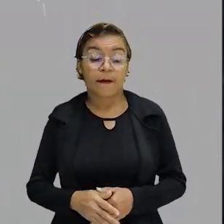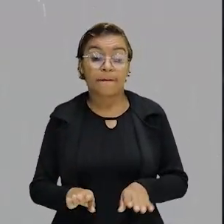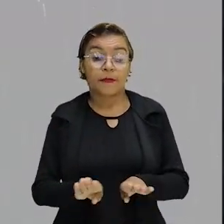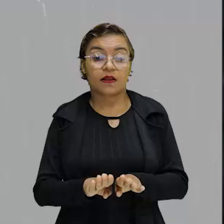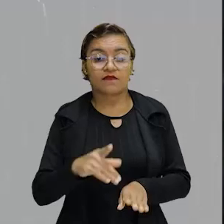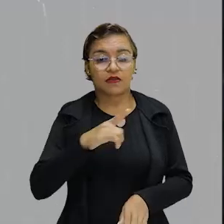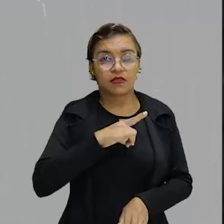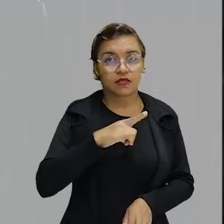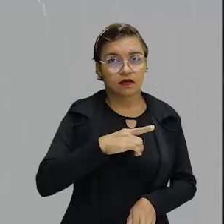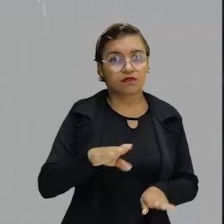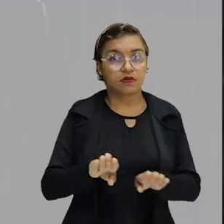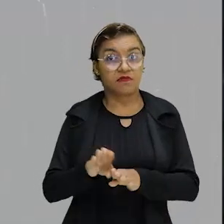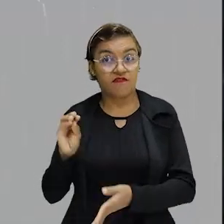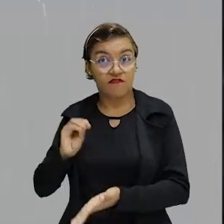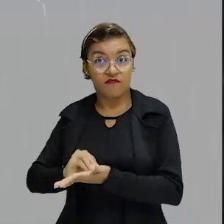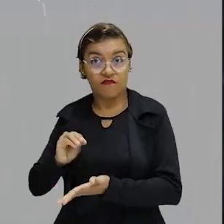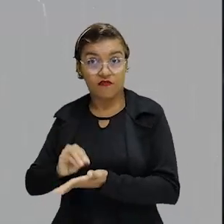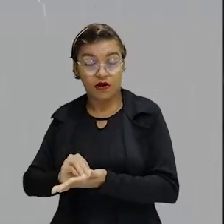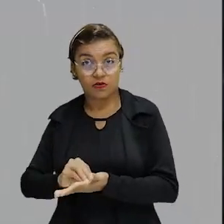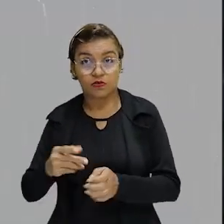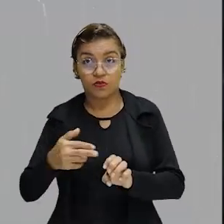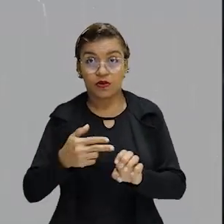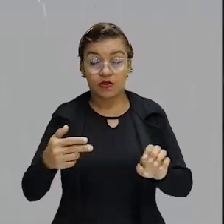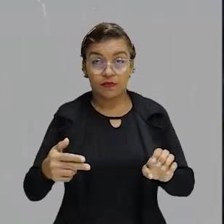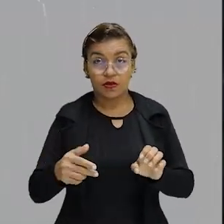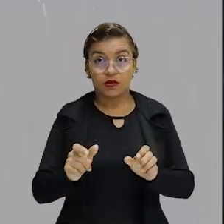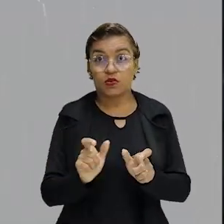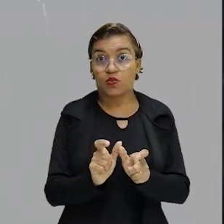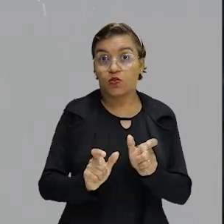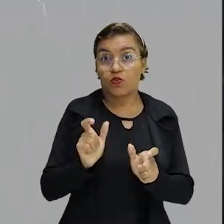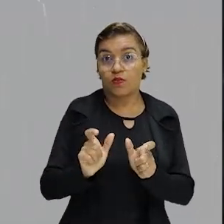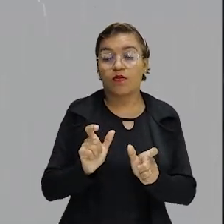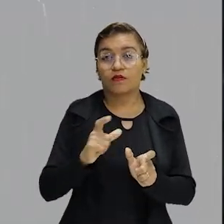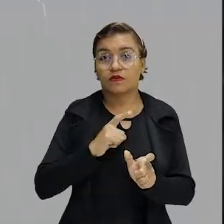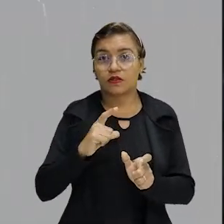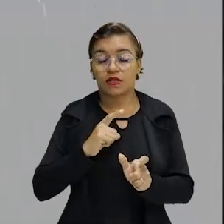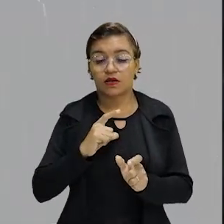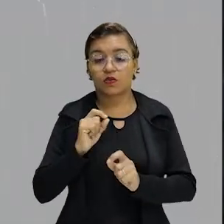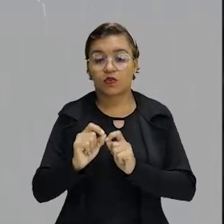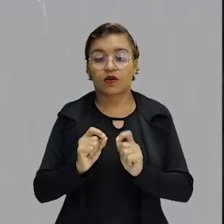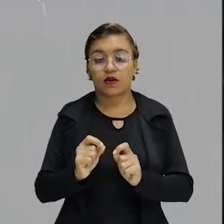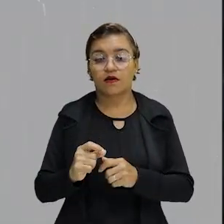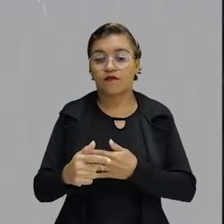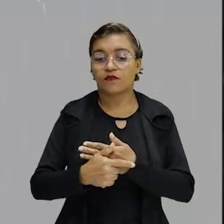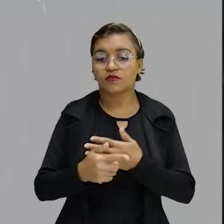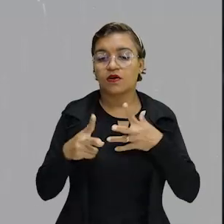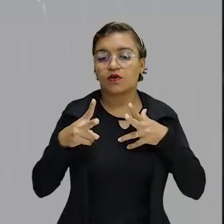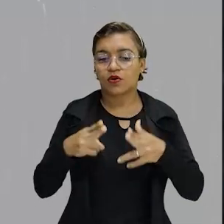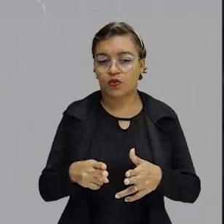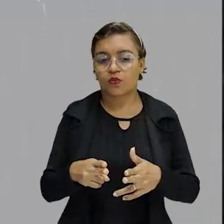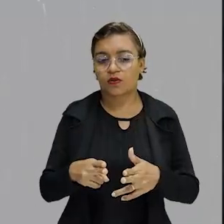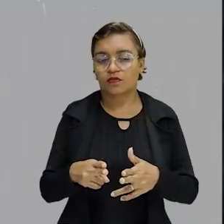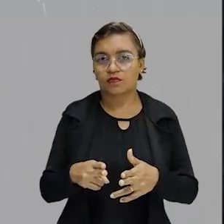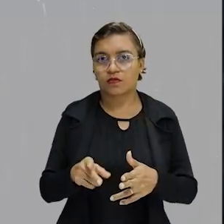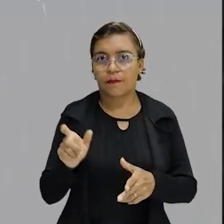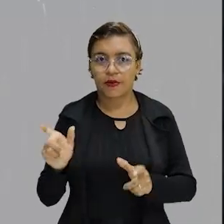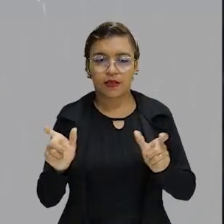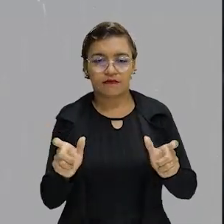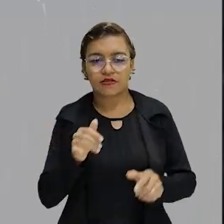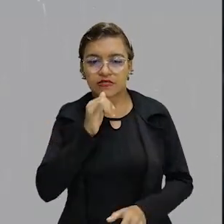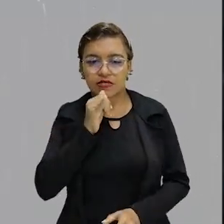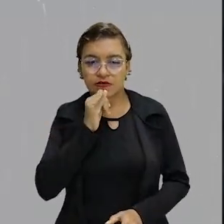e falta, os elementos mórficos destacados desempenham a mesma função em ambas as